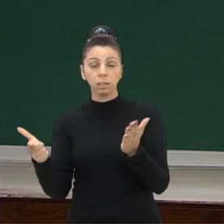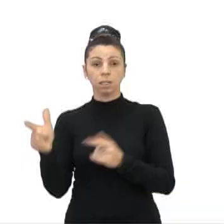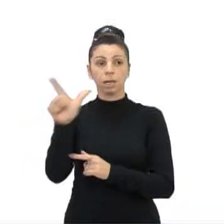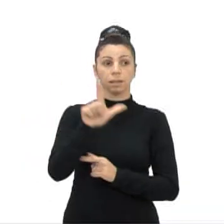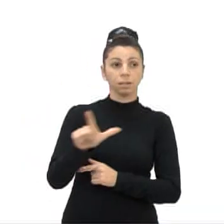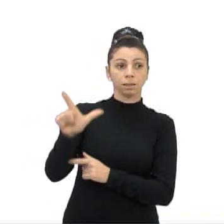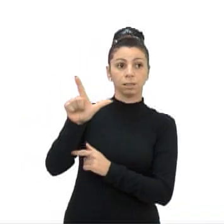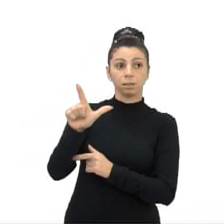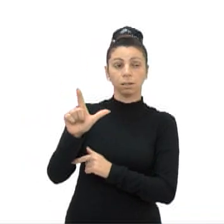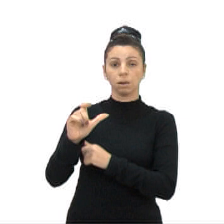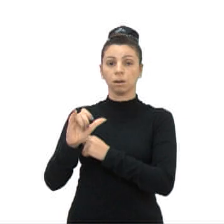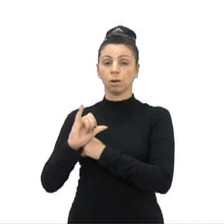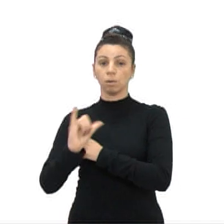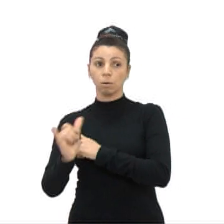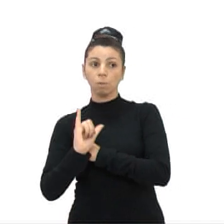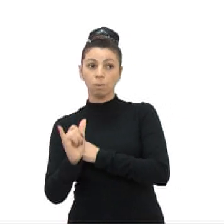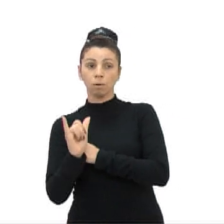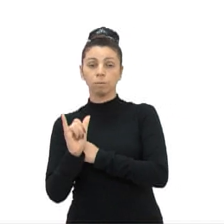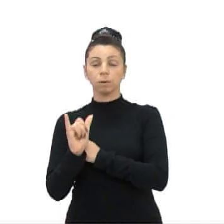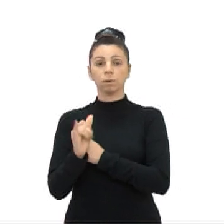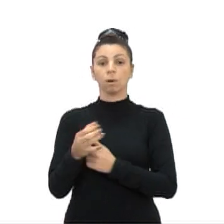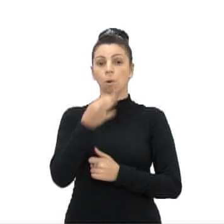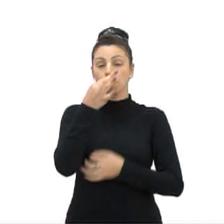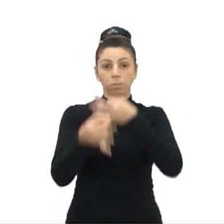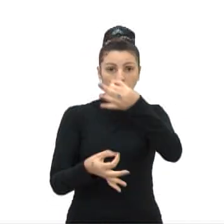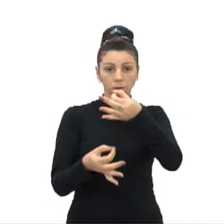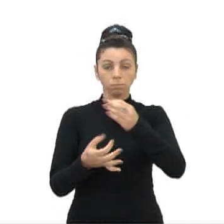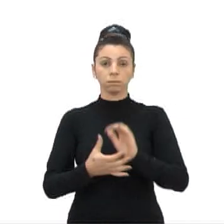um tempo para vocês resolverem esse exercício.